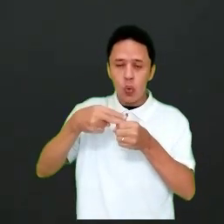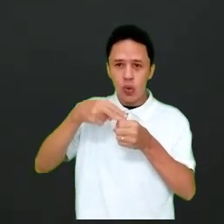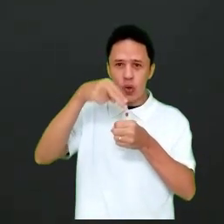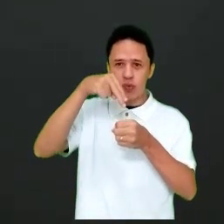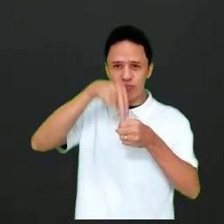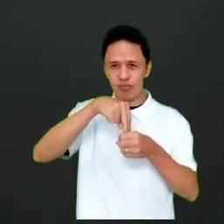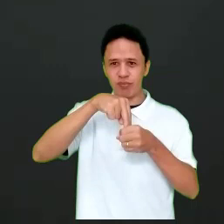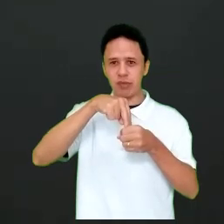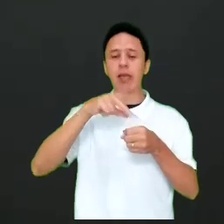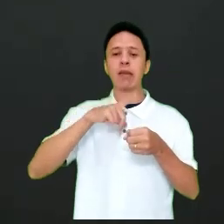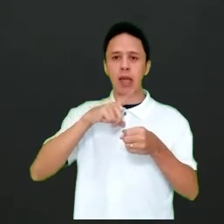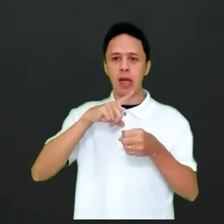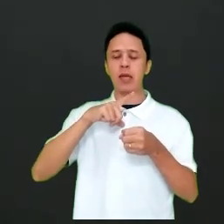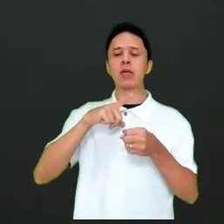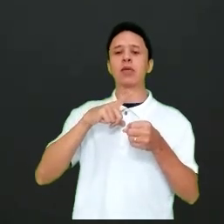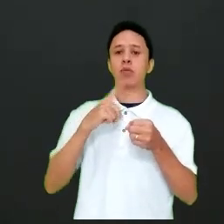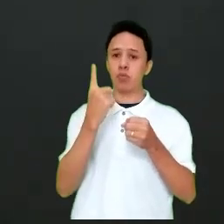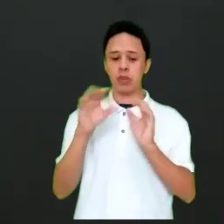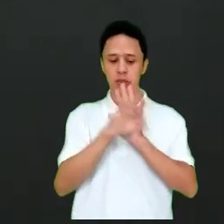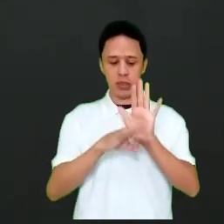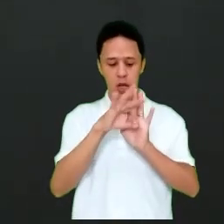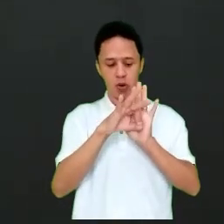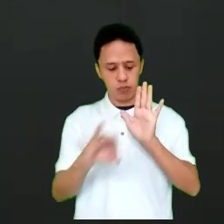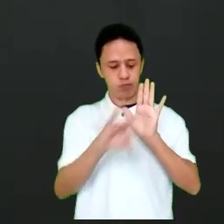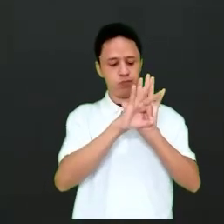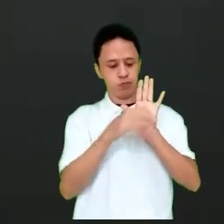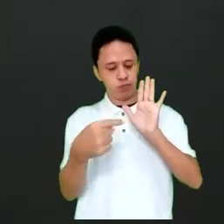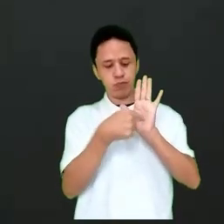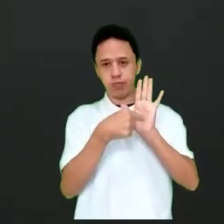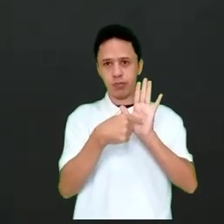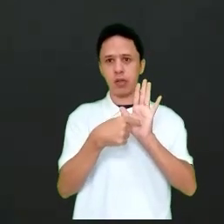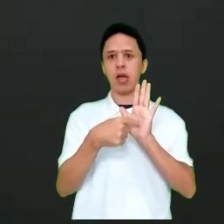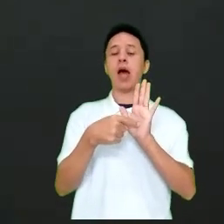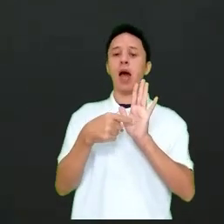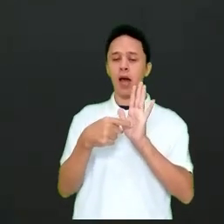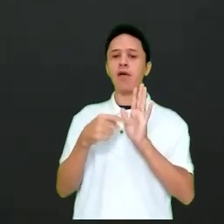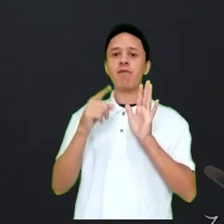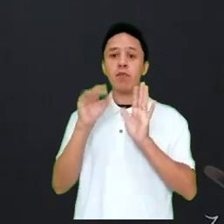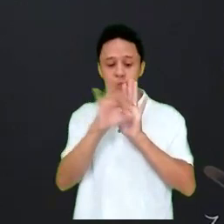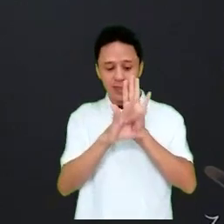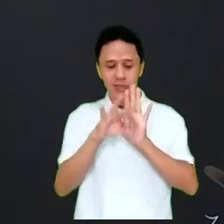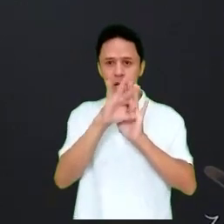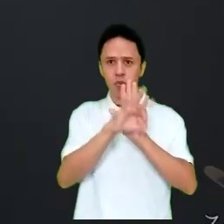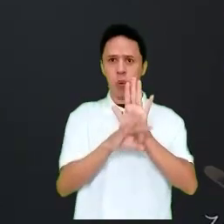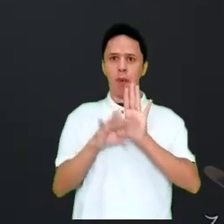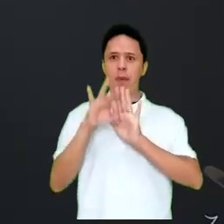célula só, que normalmente uma célula tem um núcleo. Ele começa a rolar uma multiplicação só de núcleo. Ela fica então uma